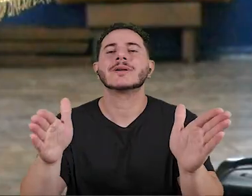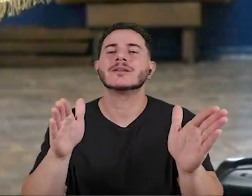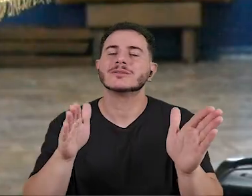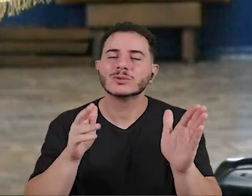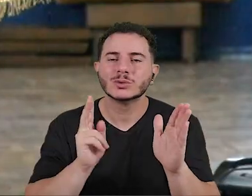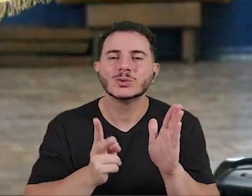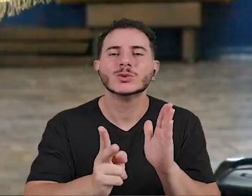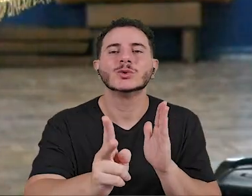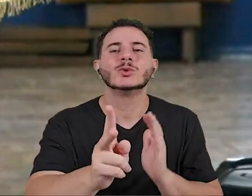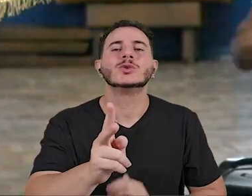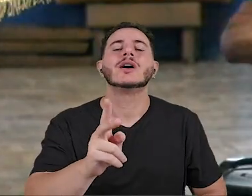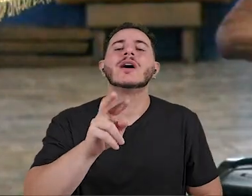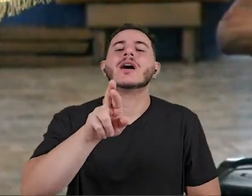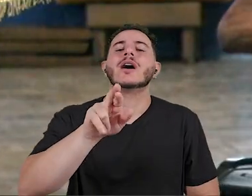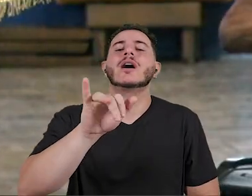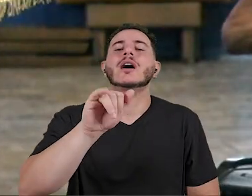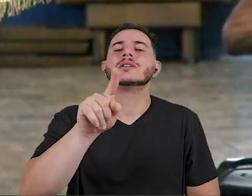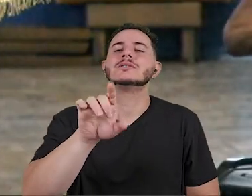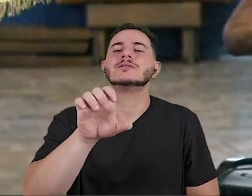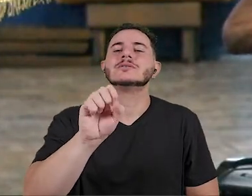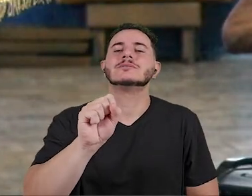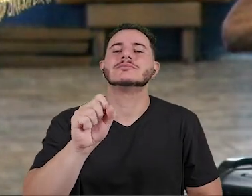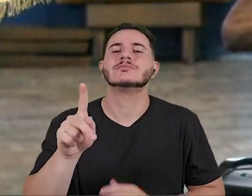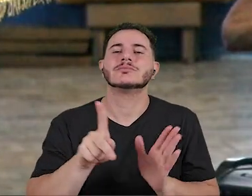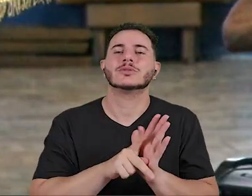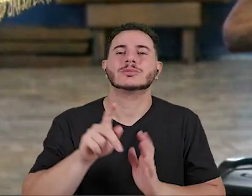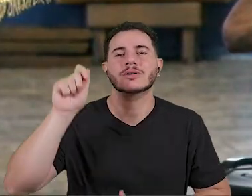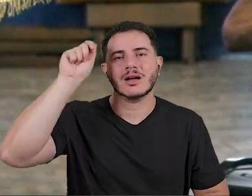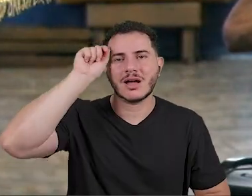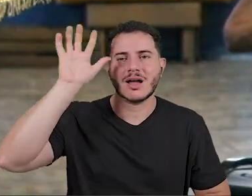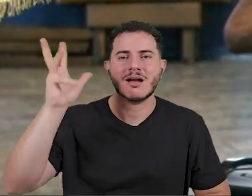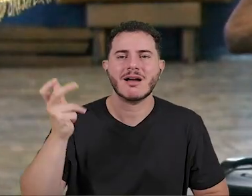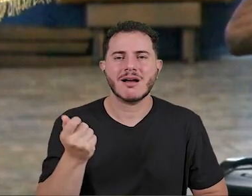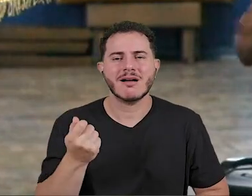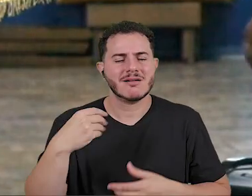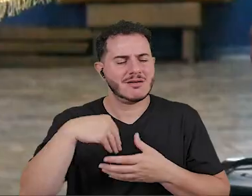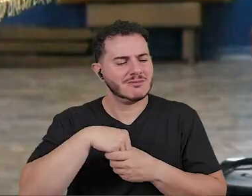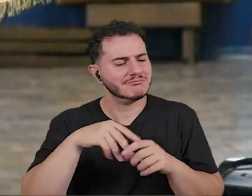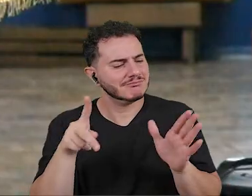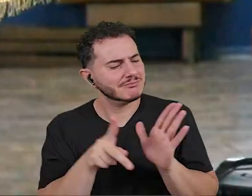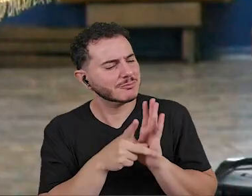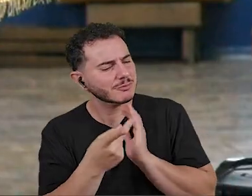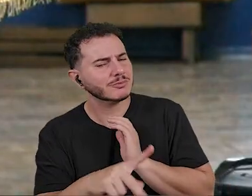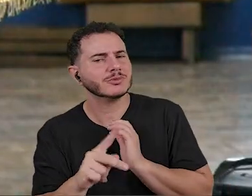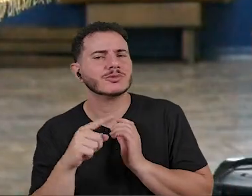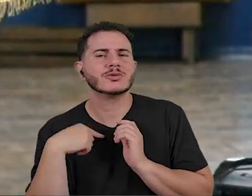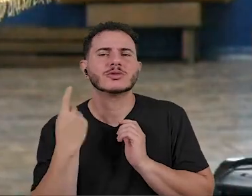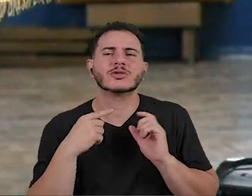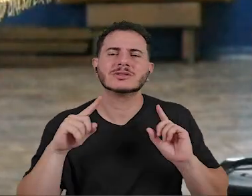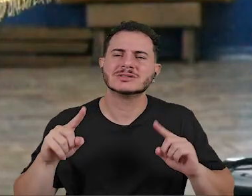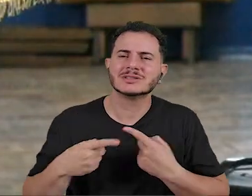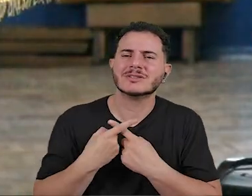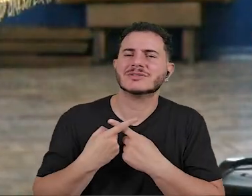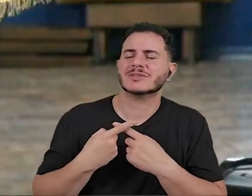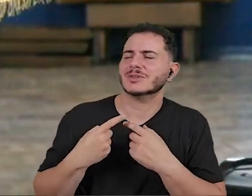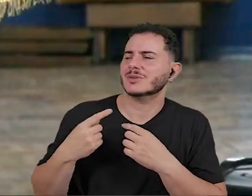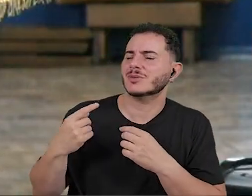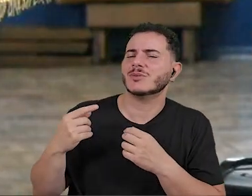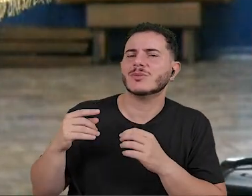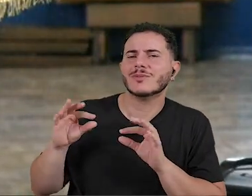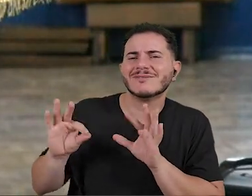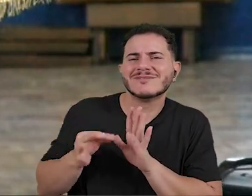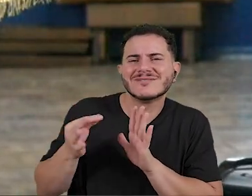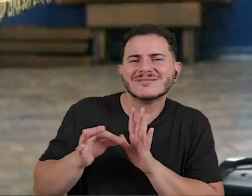tivemos, né, de construção, fio a fio, lantejoula a lantejoula, cordas, né,